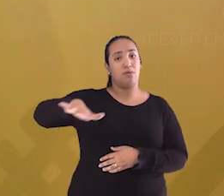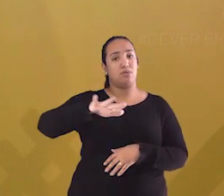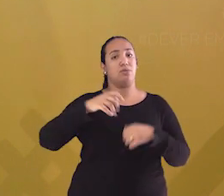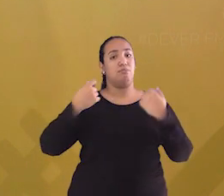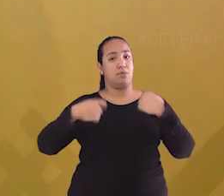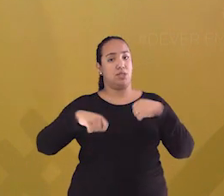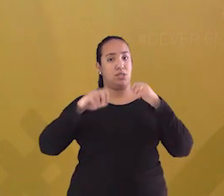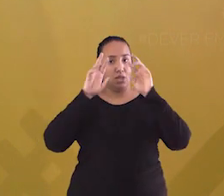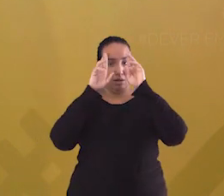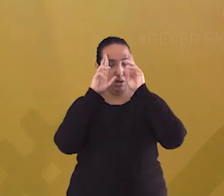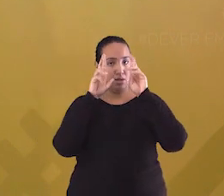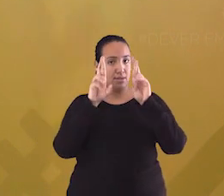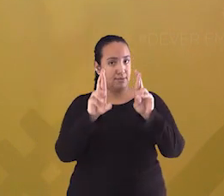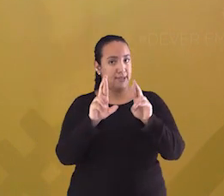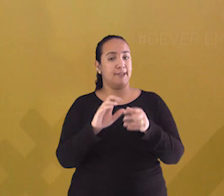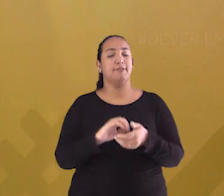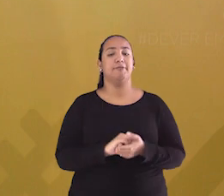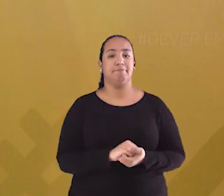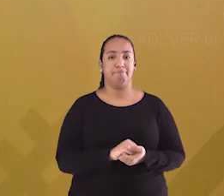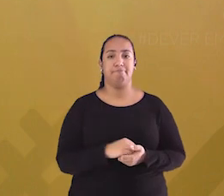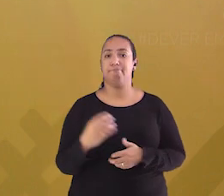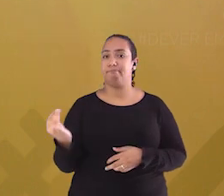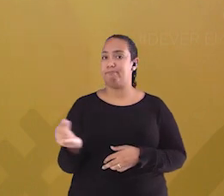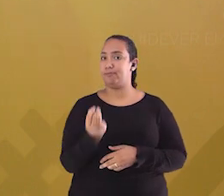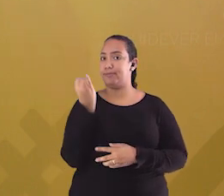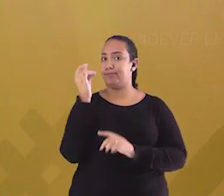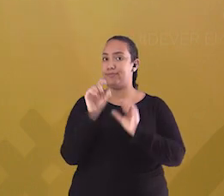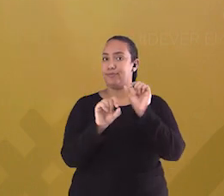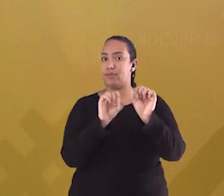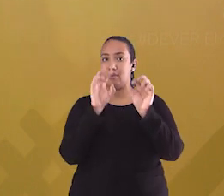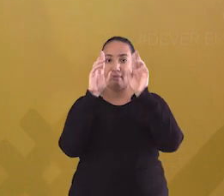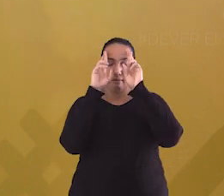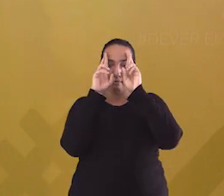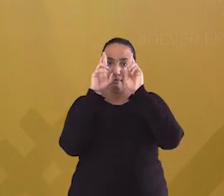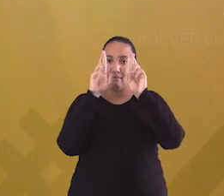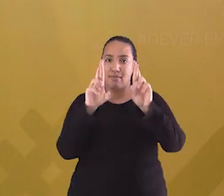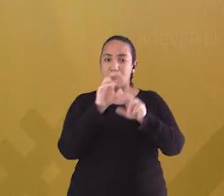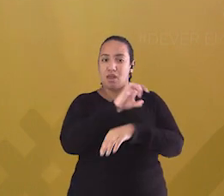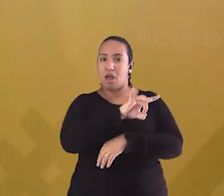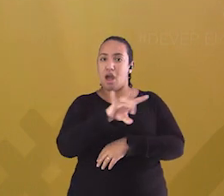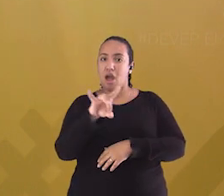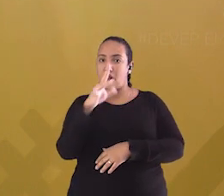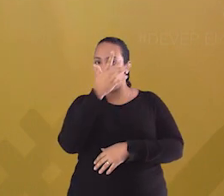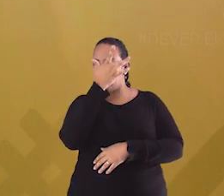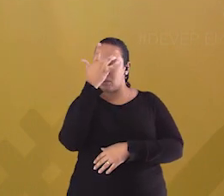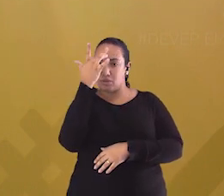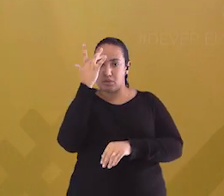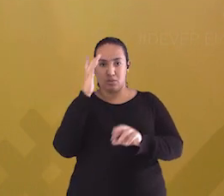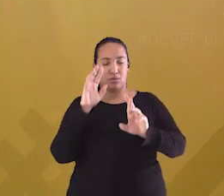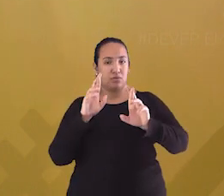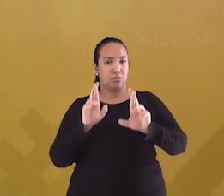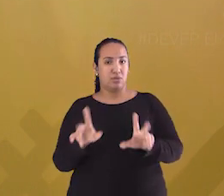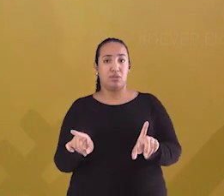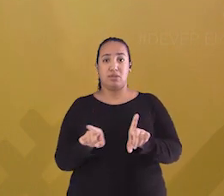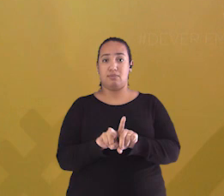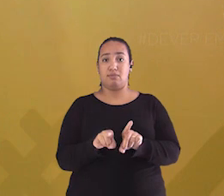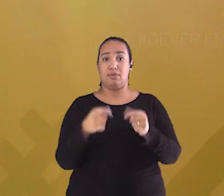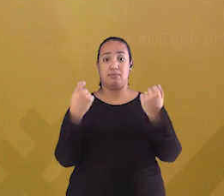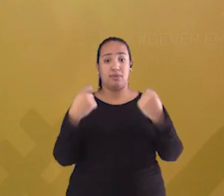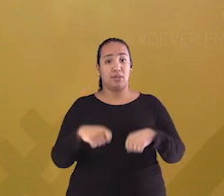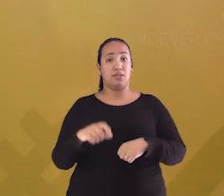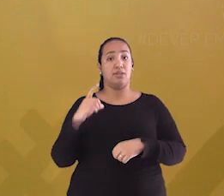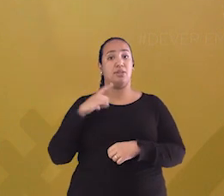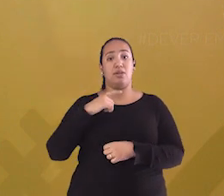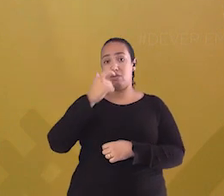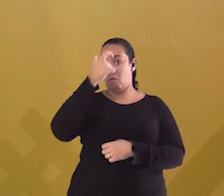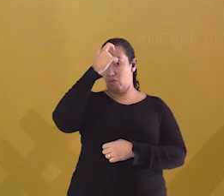e respeitoso. É importante respeitarmos as diferenças e termos consciência sobre a necessidade